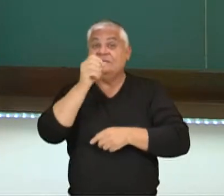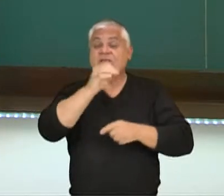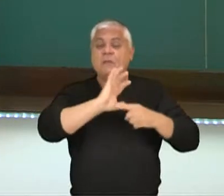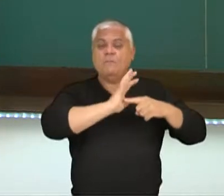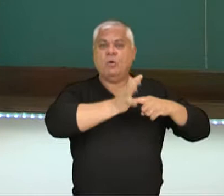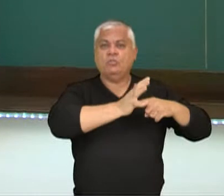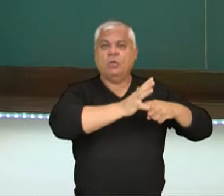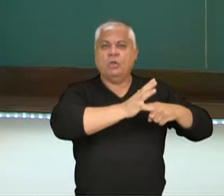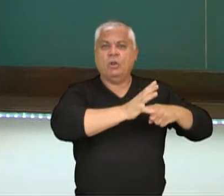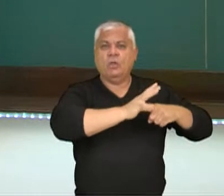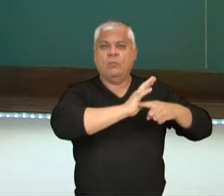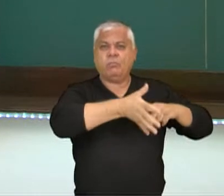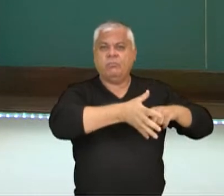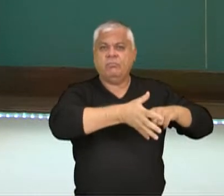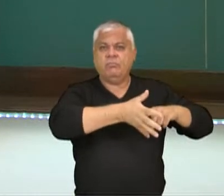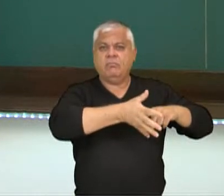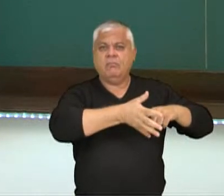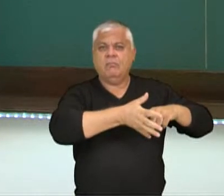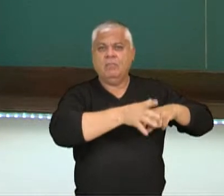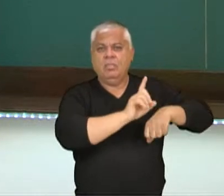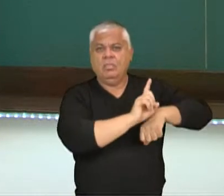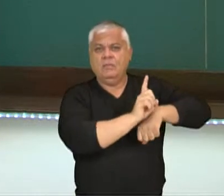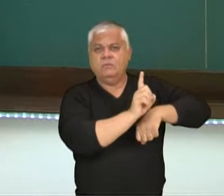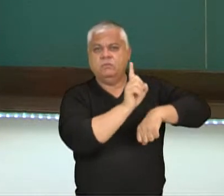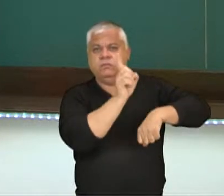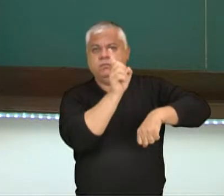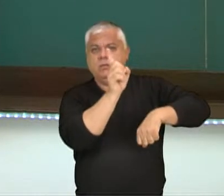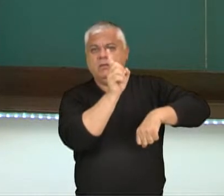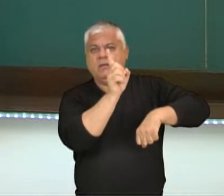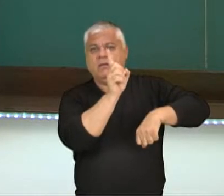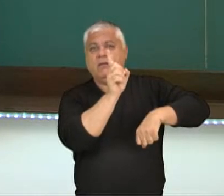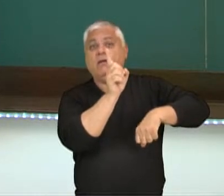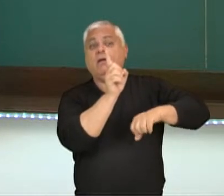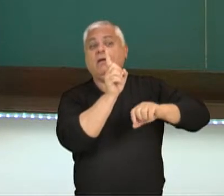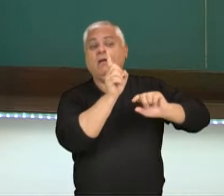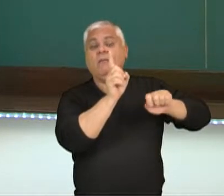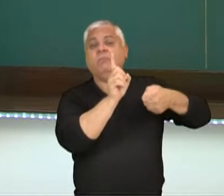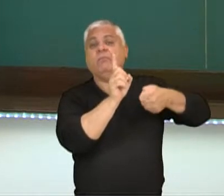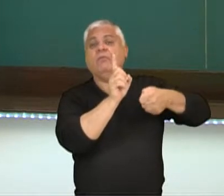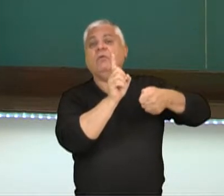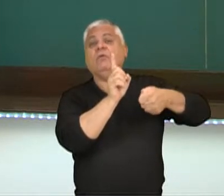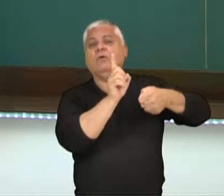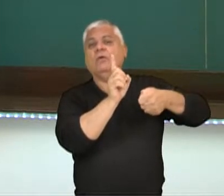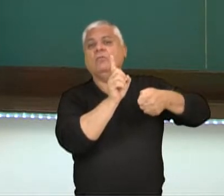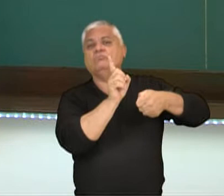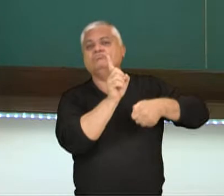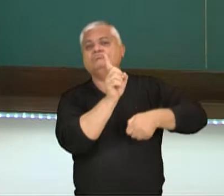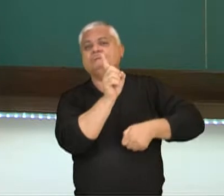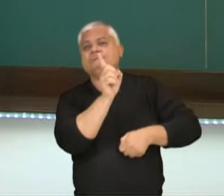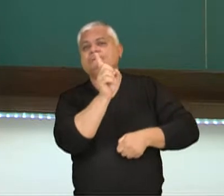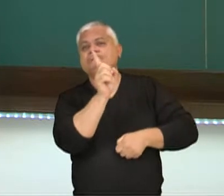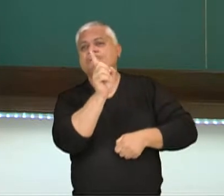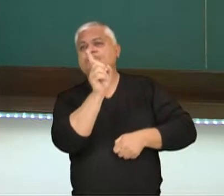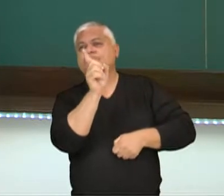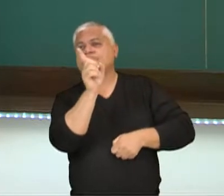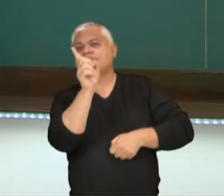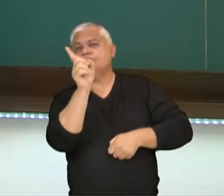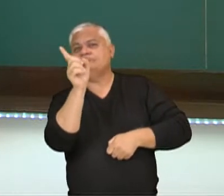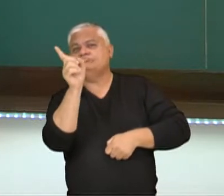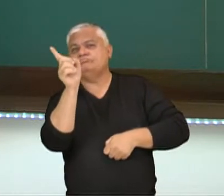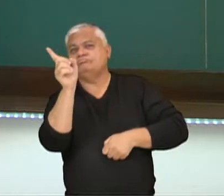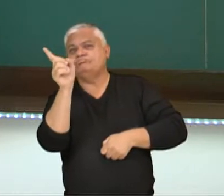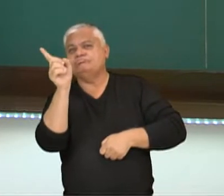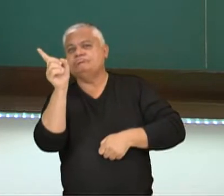motores, ela estava em movimento, e se você desligar esses motores, essa nave vai continuar em movimento. Então,